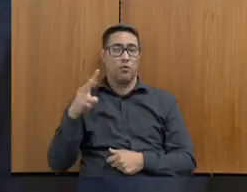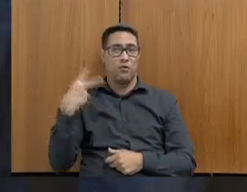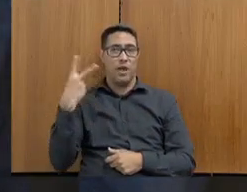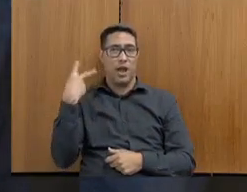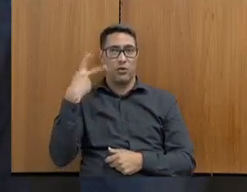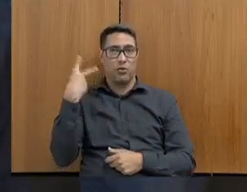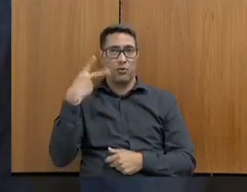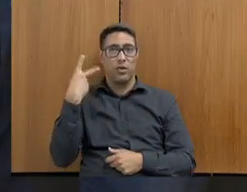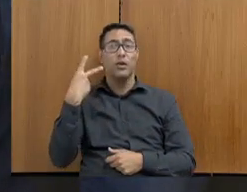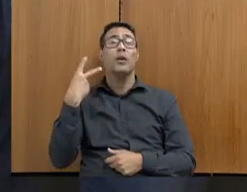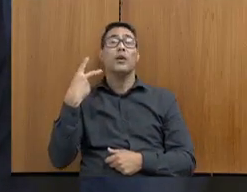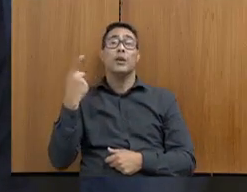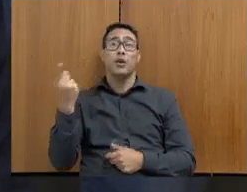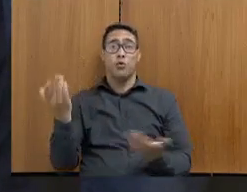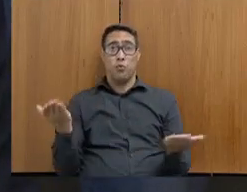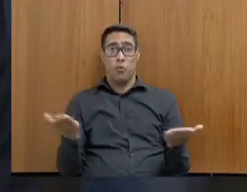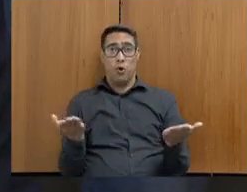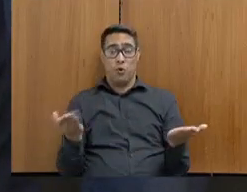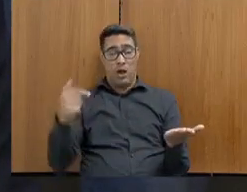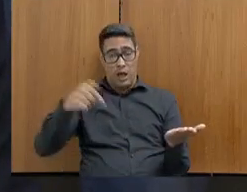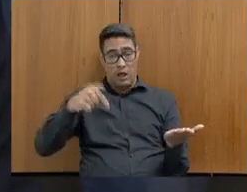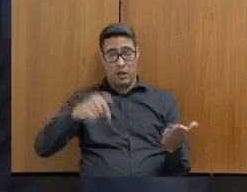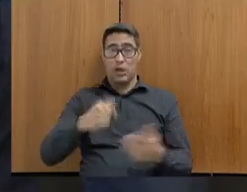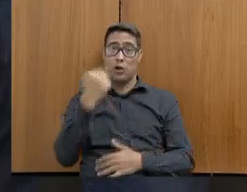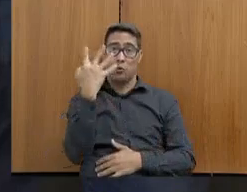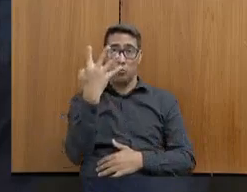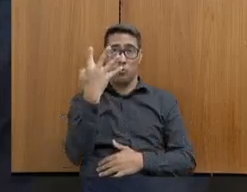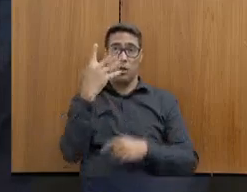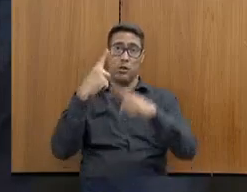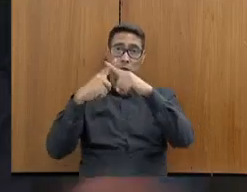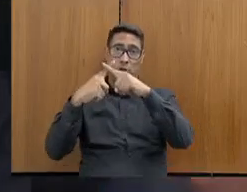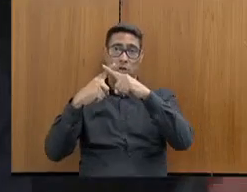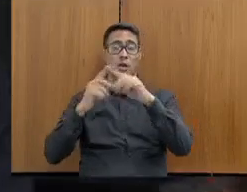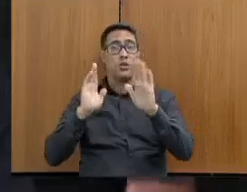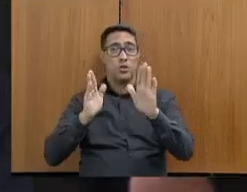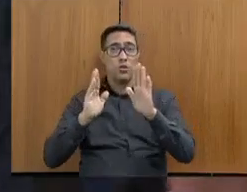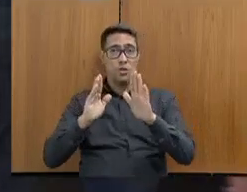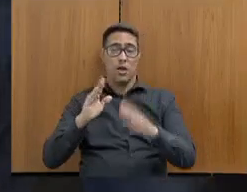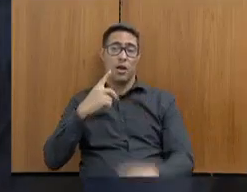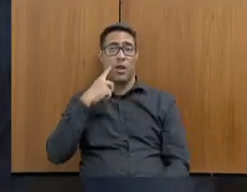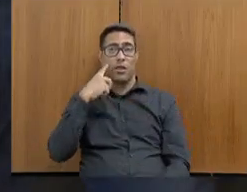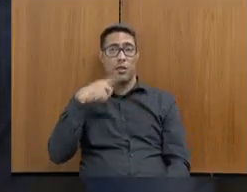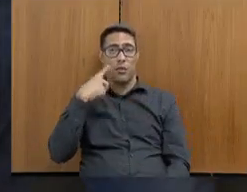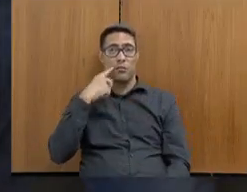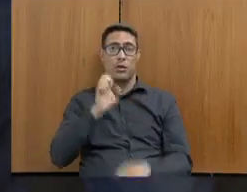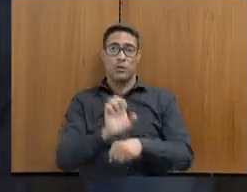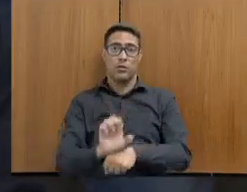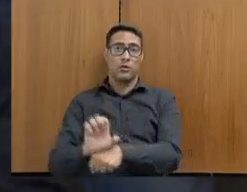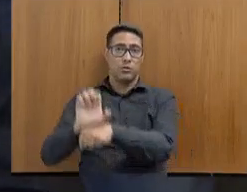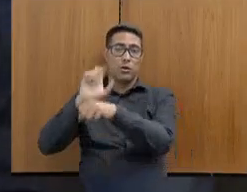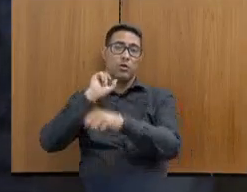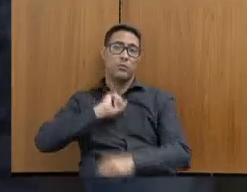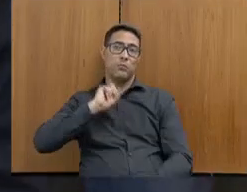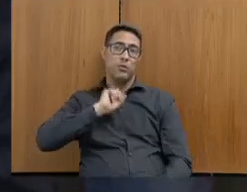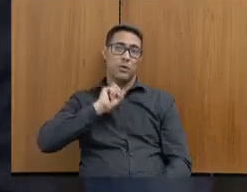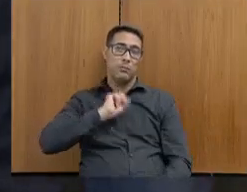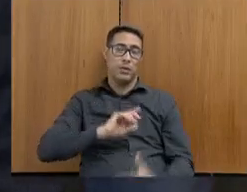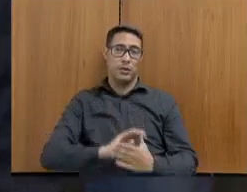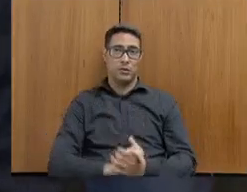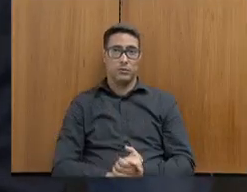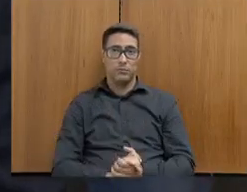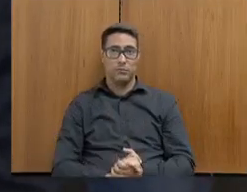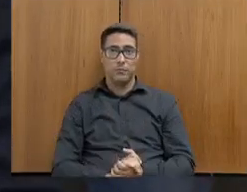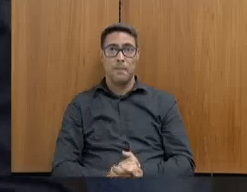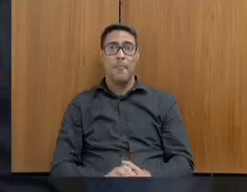também exercendo o meu quarto mandato consecutivo como deputado estadual por Minas Gerais Mas mesmo não sendo